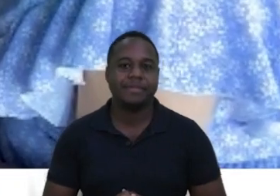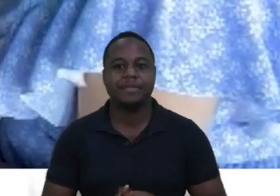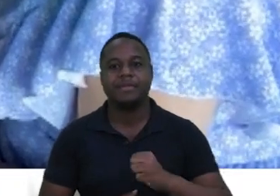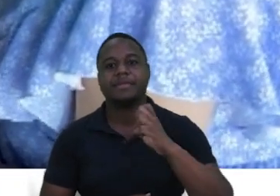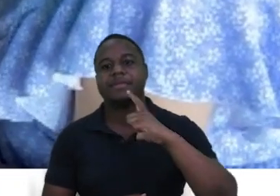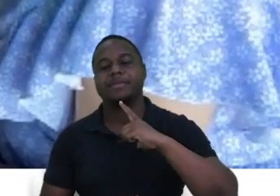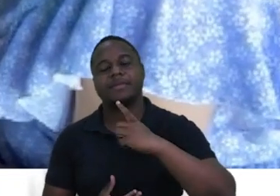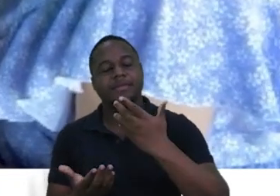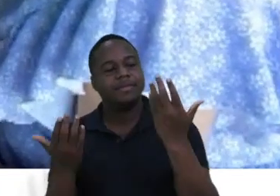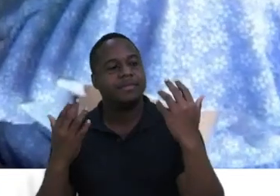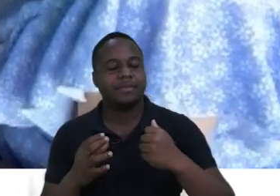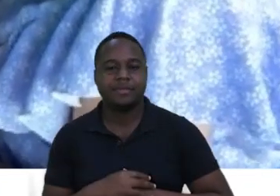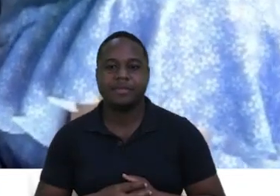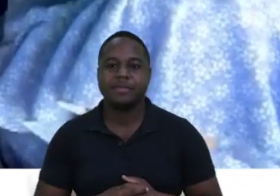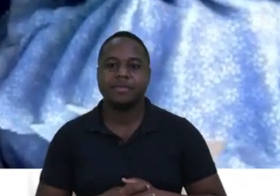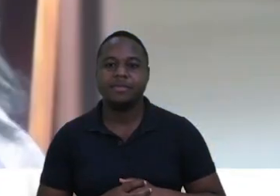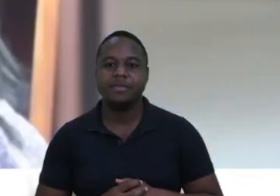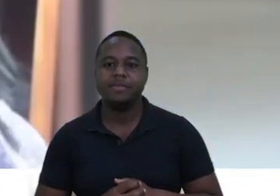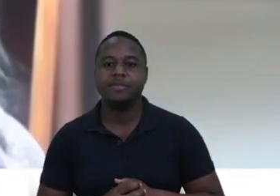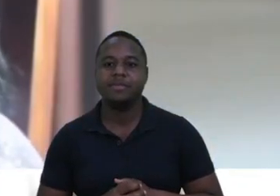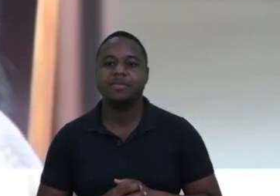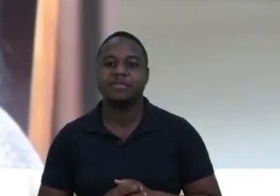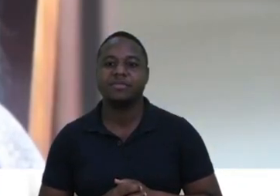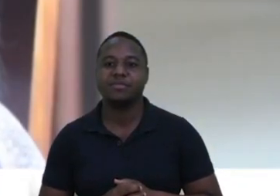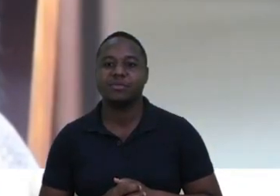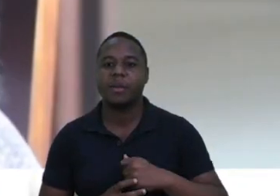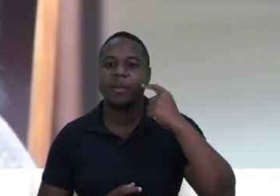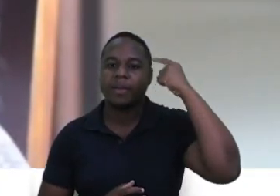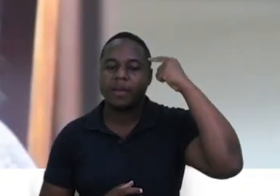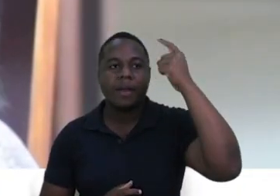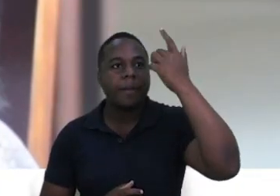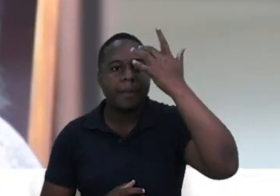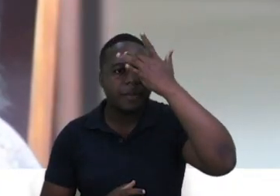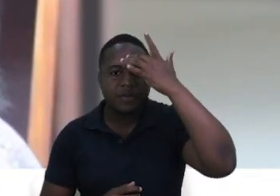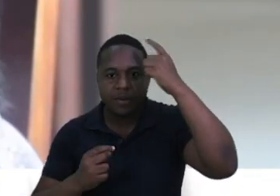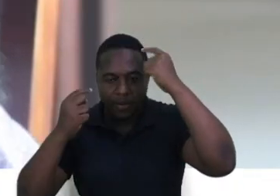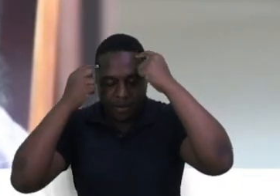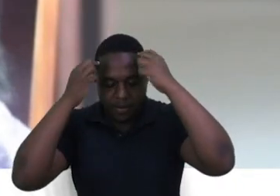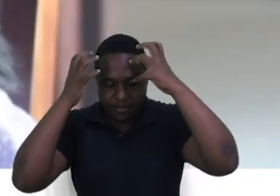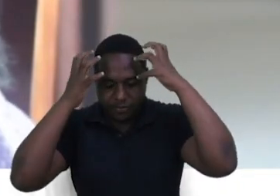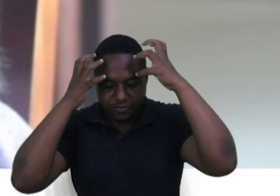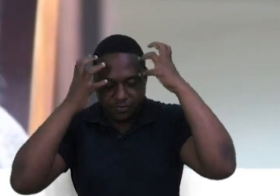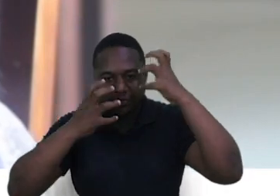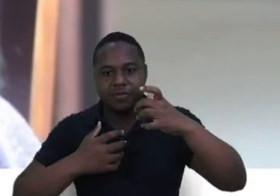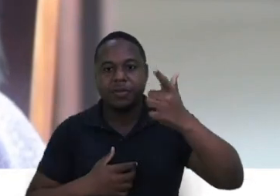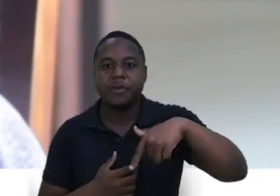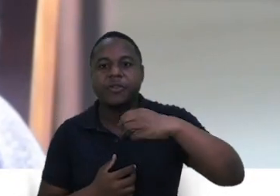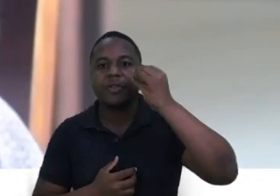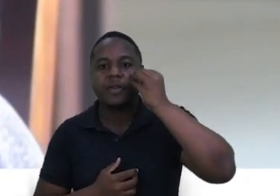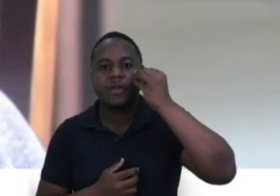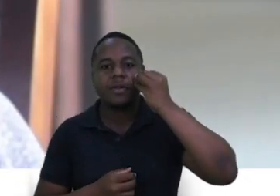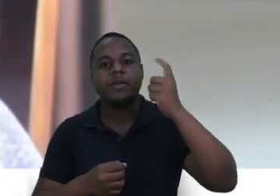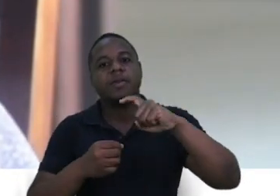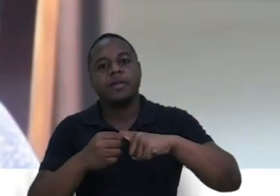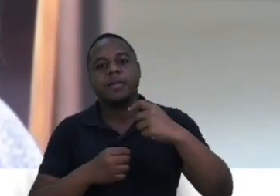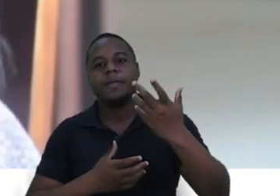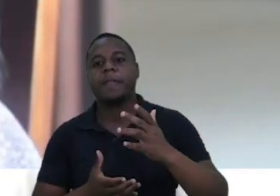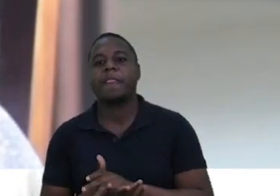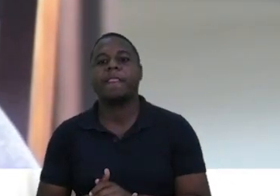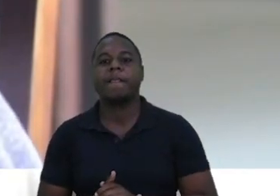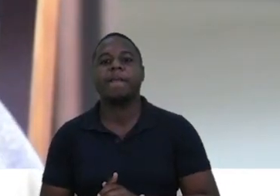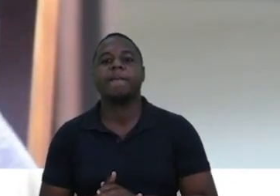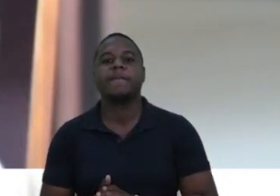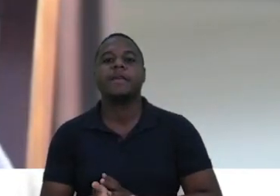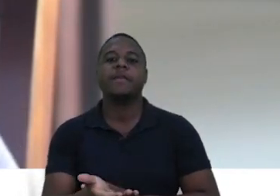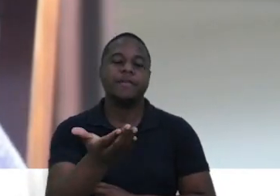de Deus. Deus. E aí eu fico imaginando, né, com o psicológico abalado, como foi pra retornar. É isso. Já que a produção disse, não, poxa, você foi deportado. Pera